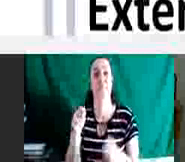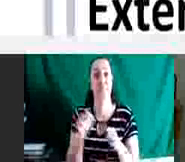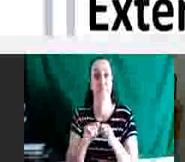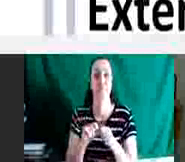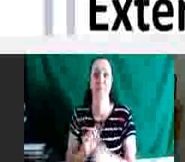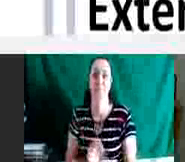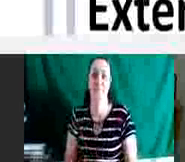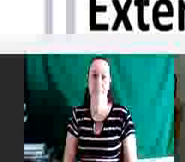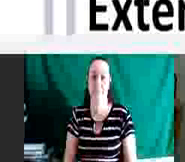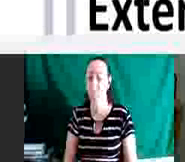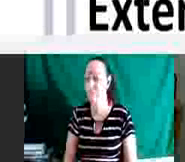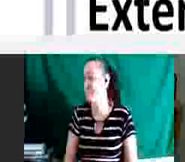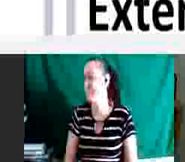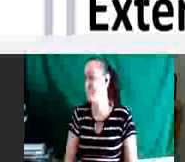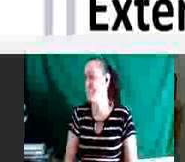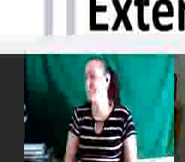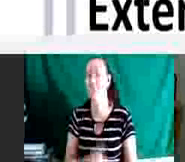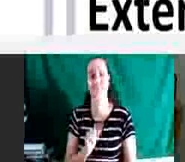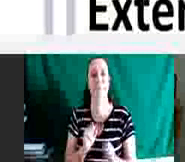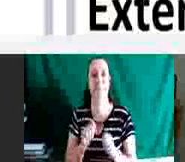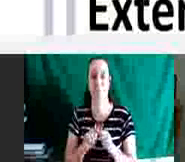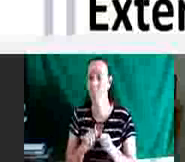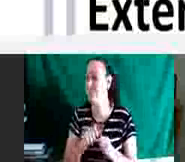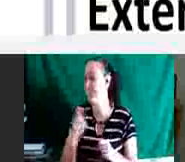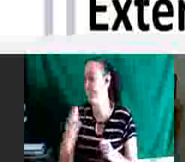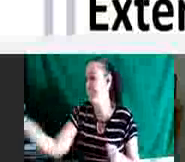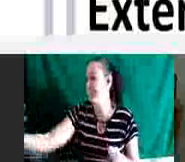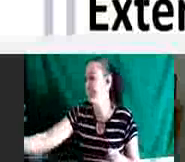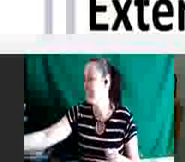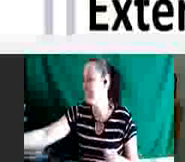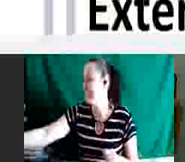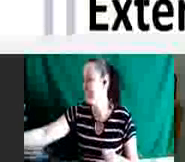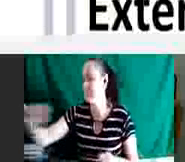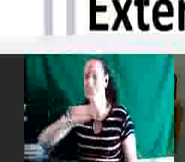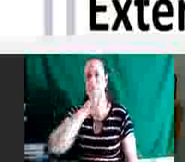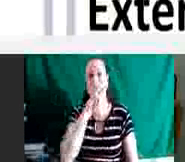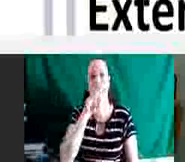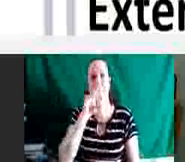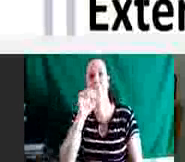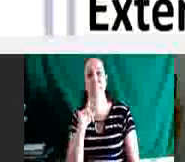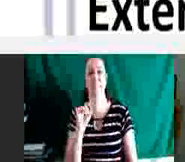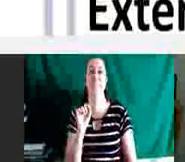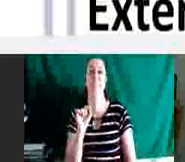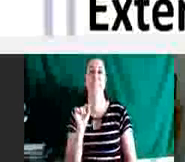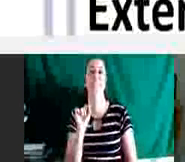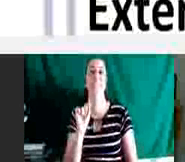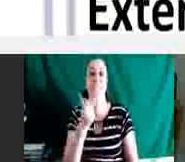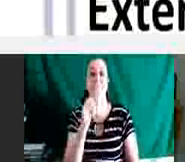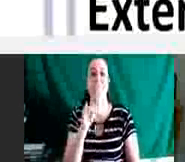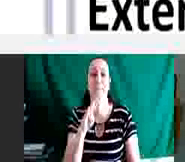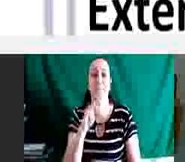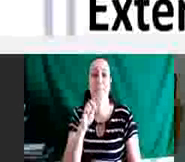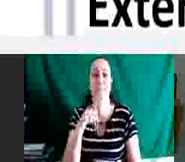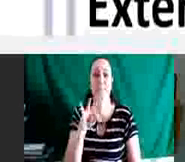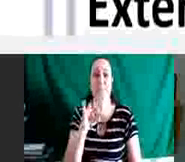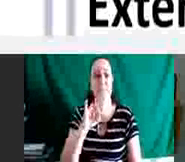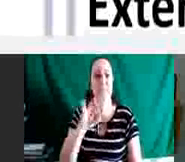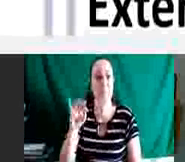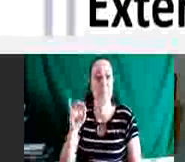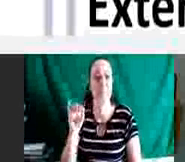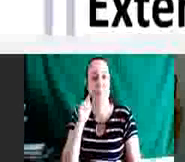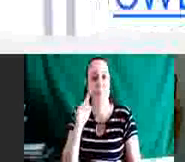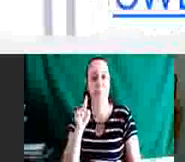dos exemplos do risco de injeção. Depois tem outros exemplos de quebra de autenticação, né,